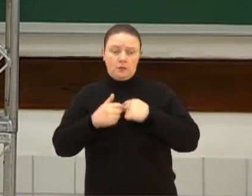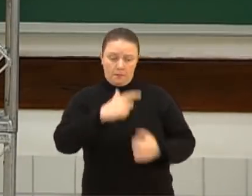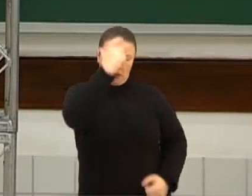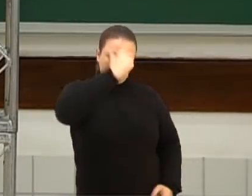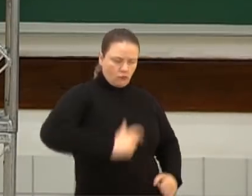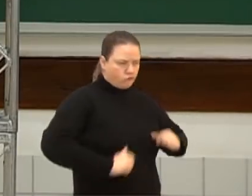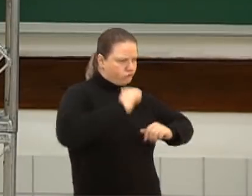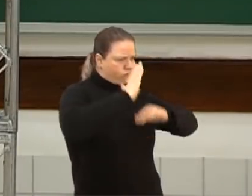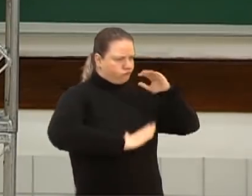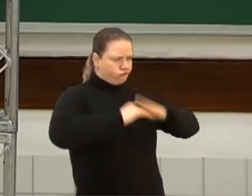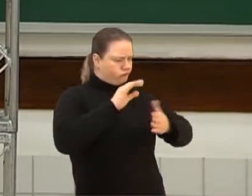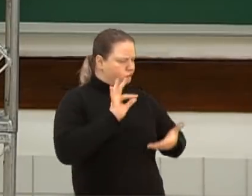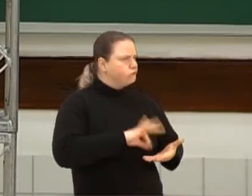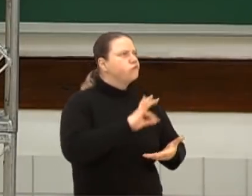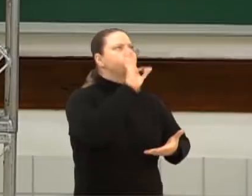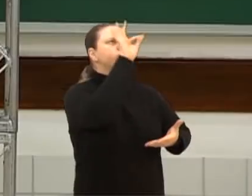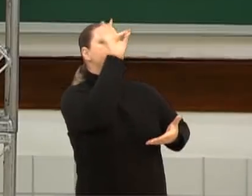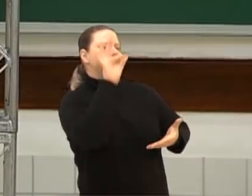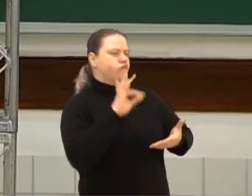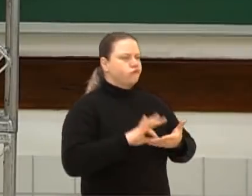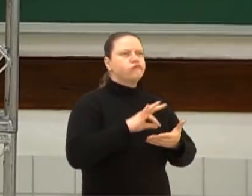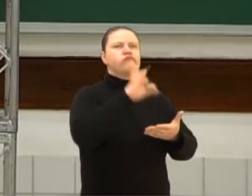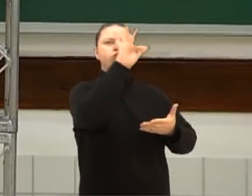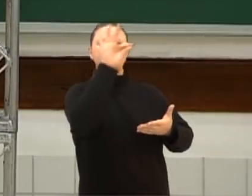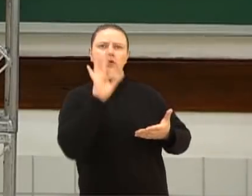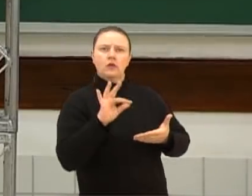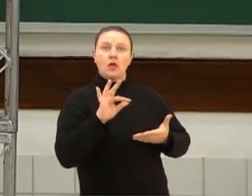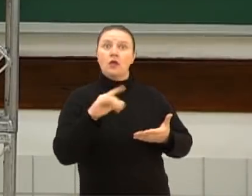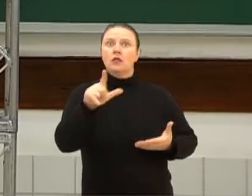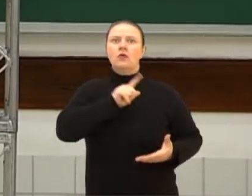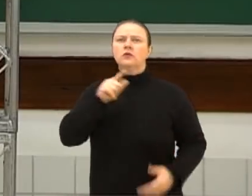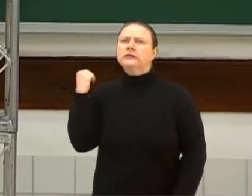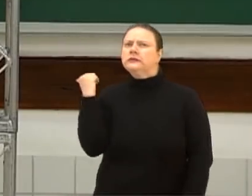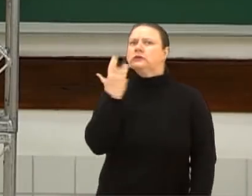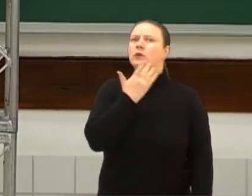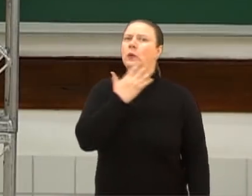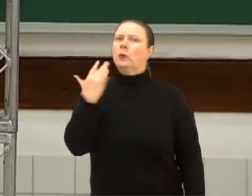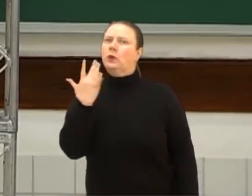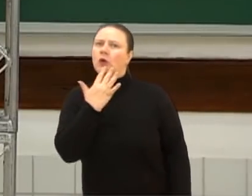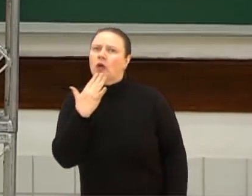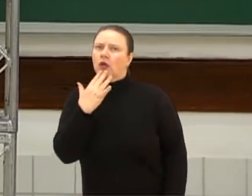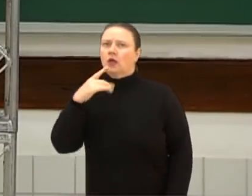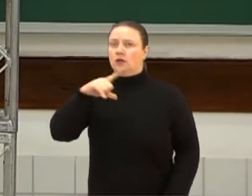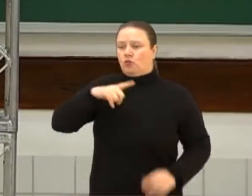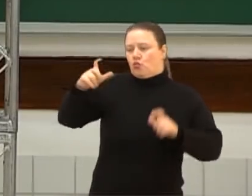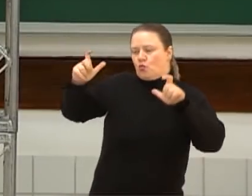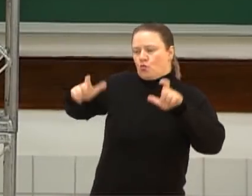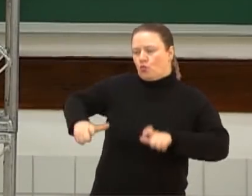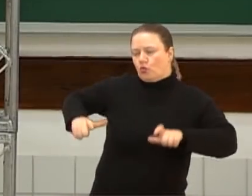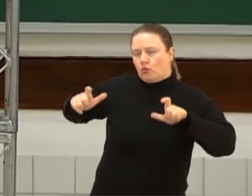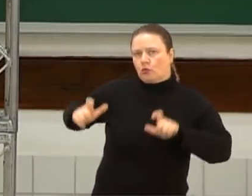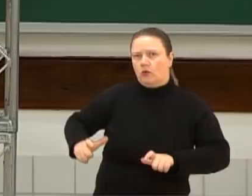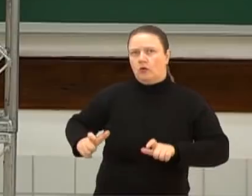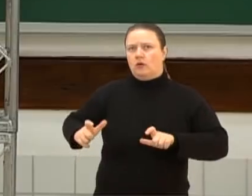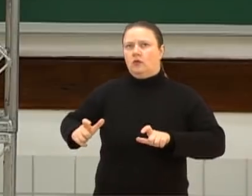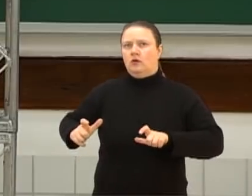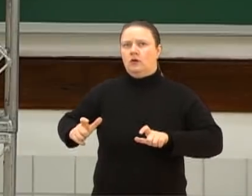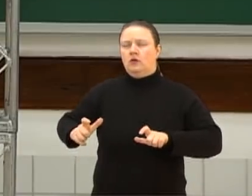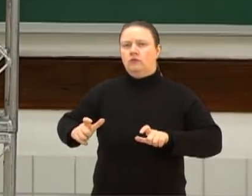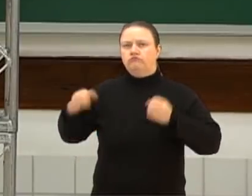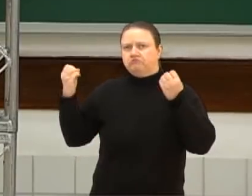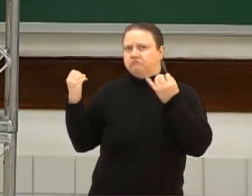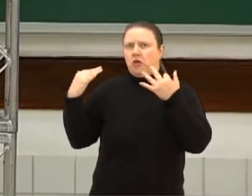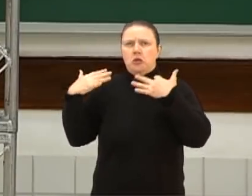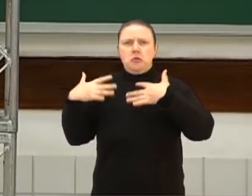criar, ao usar aquelas cores, né? Então veja que há um colorido, há um espaço assim, né, de relato